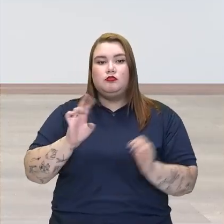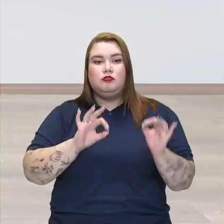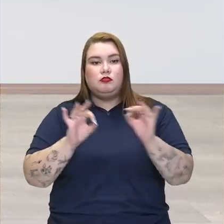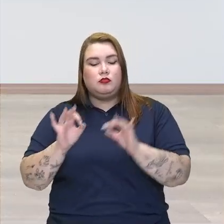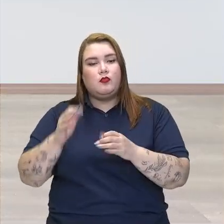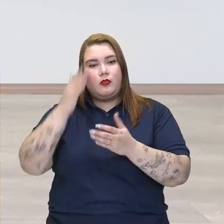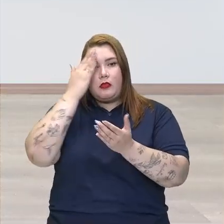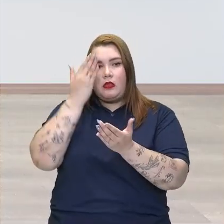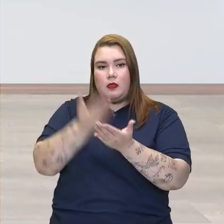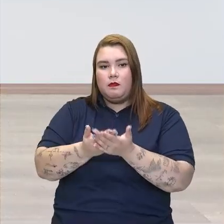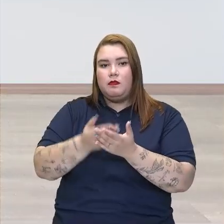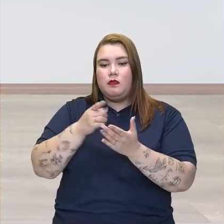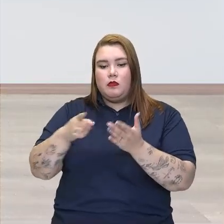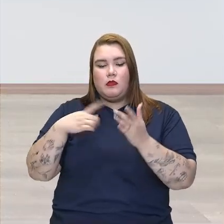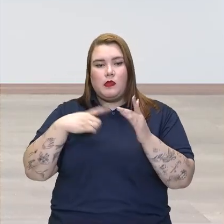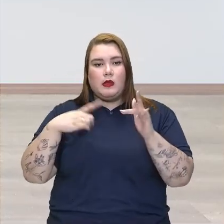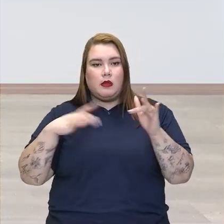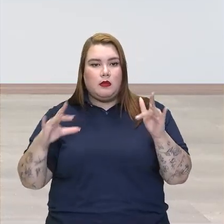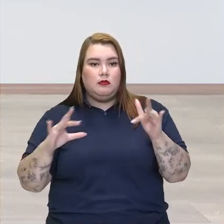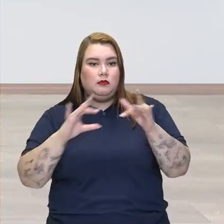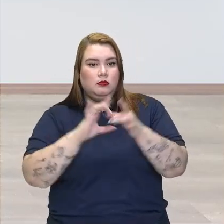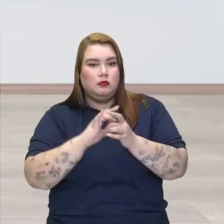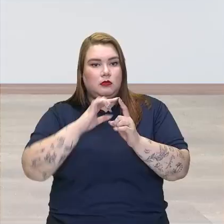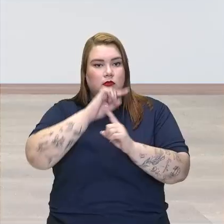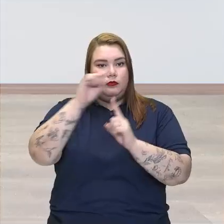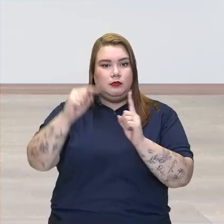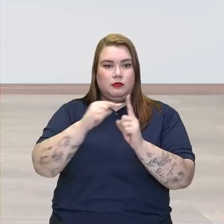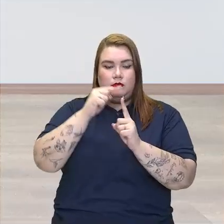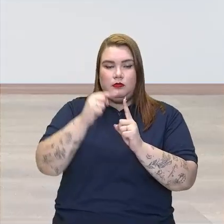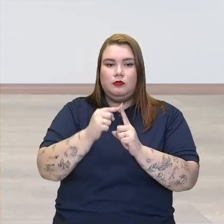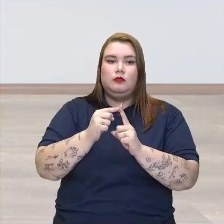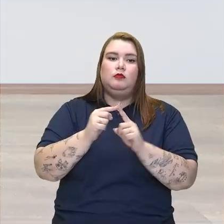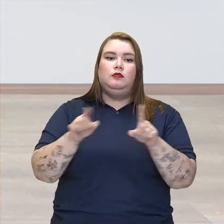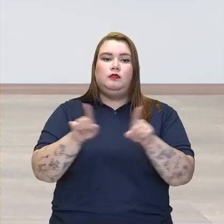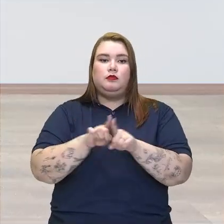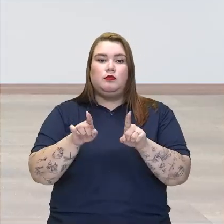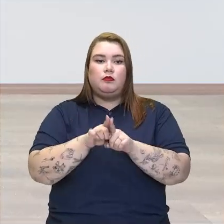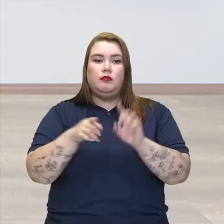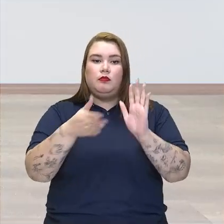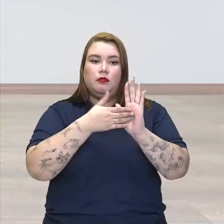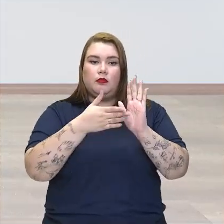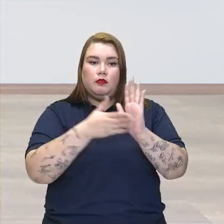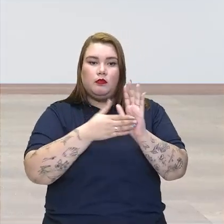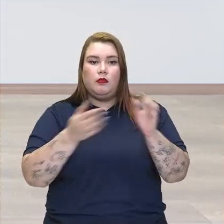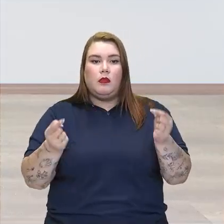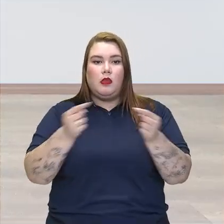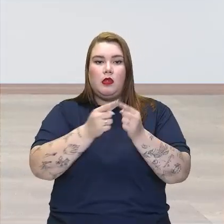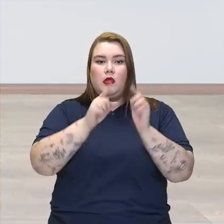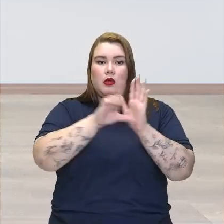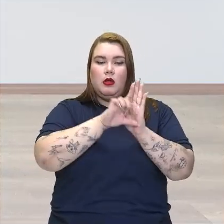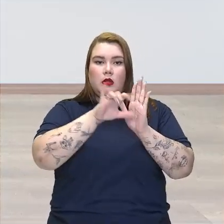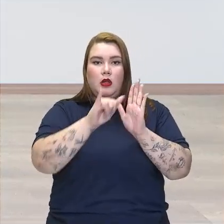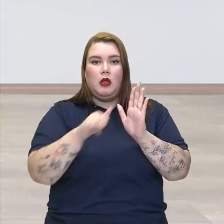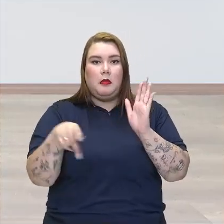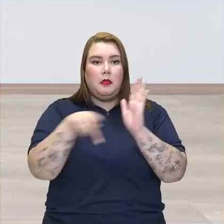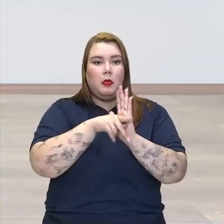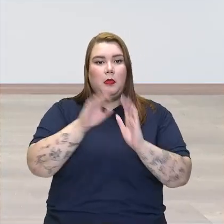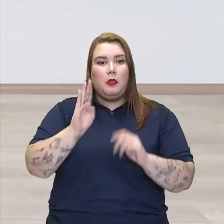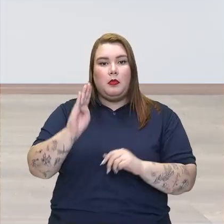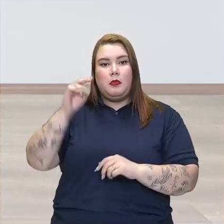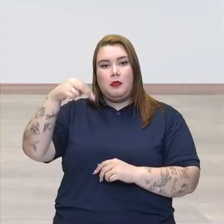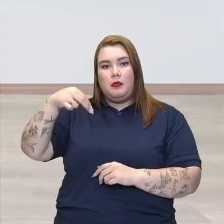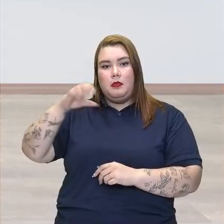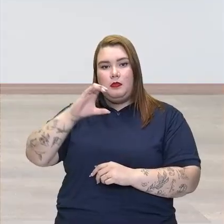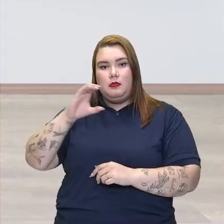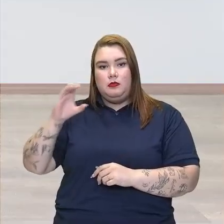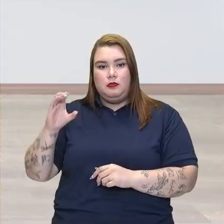acredita que ela realmente se encaixa nos nossos objetivos, nos objetivos que também foram propostos através da lei, da BNCC, né, então